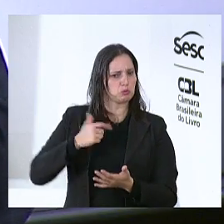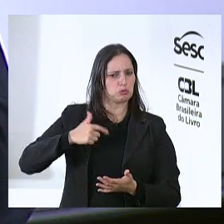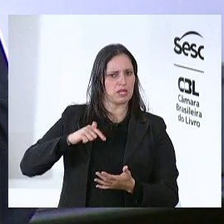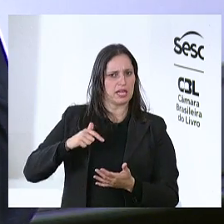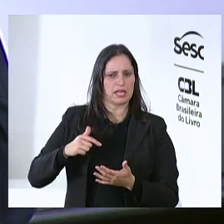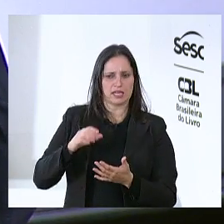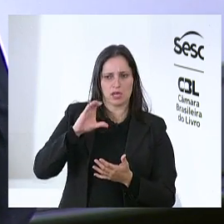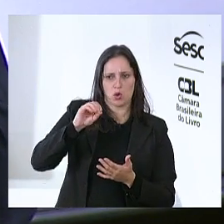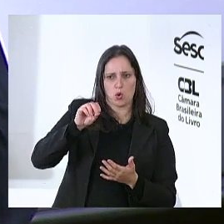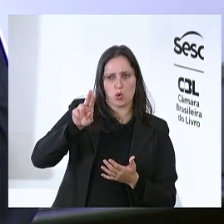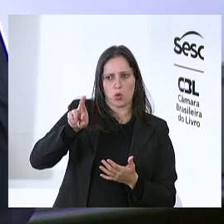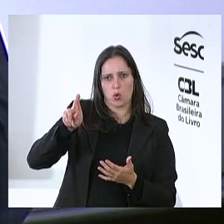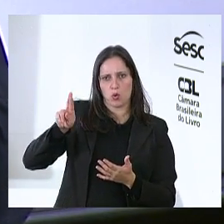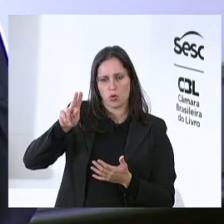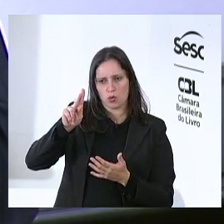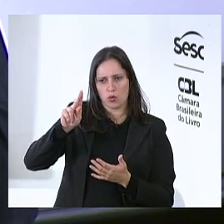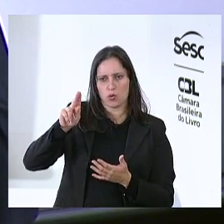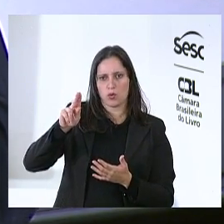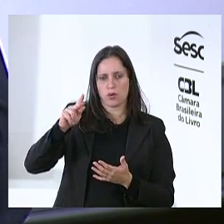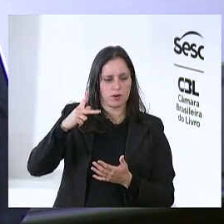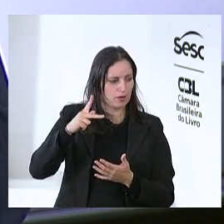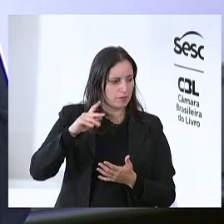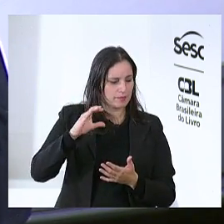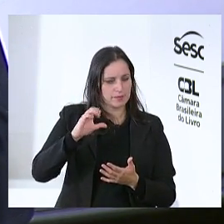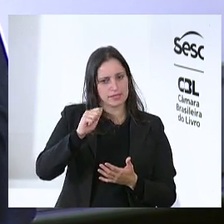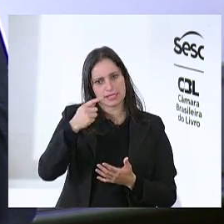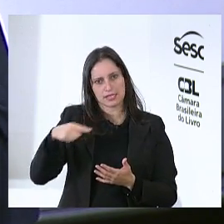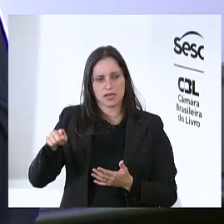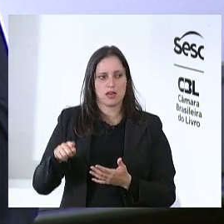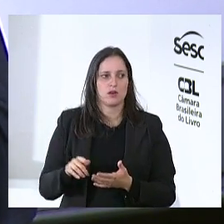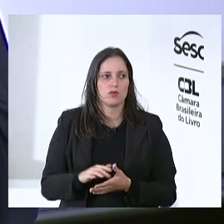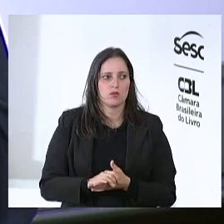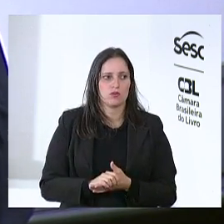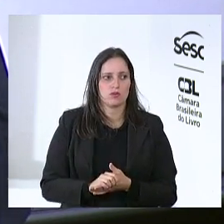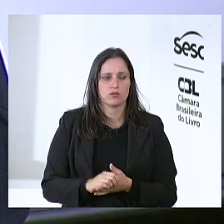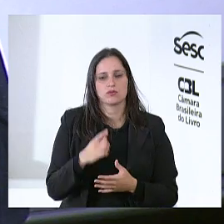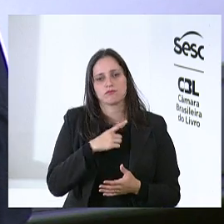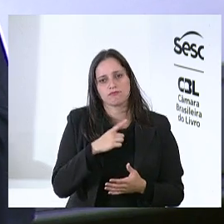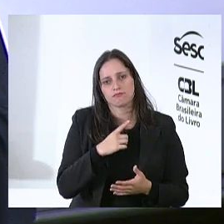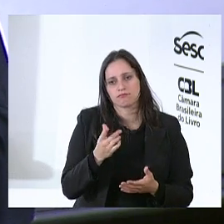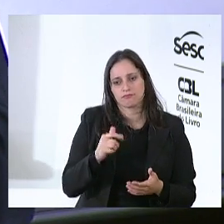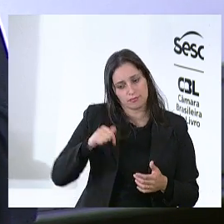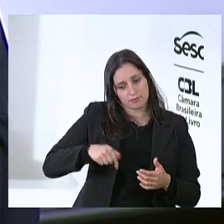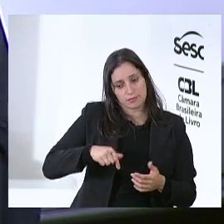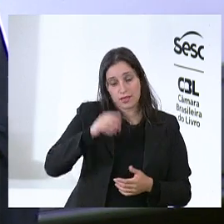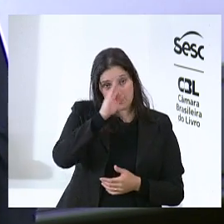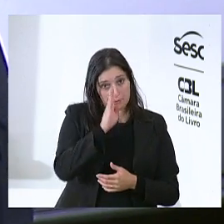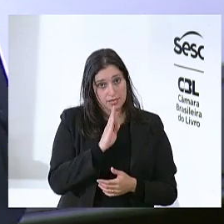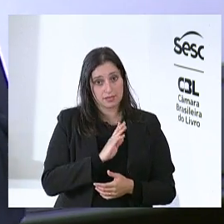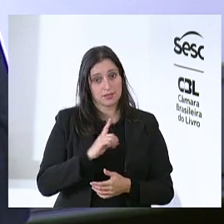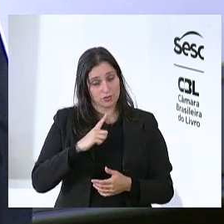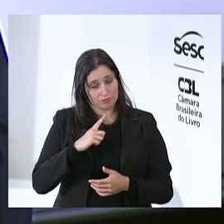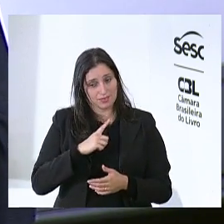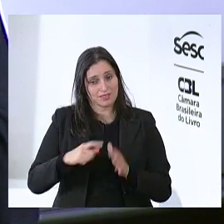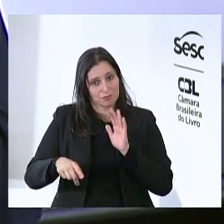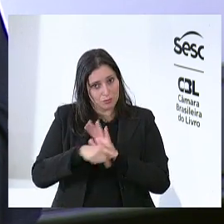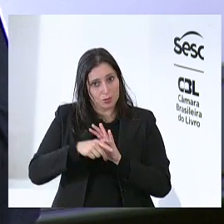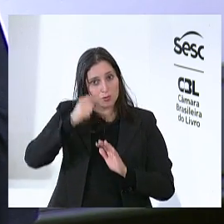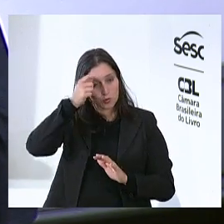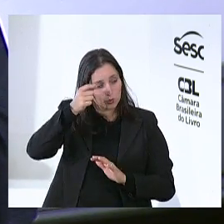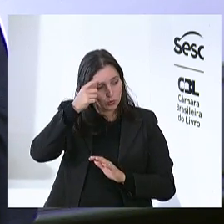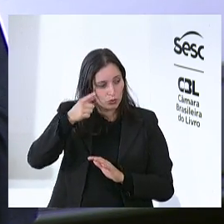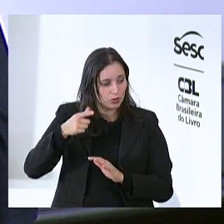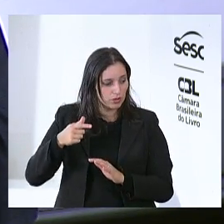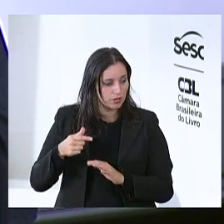corrupção ela é inerente a um sistema, e no caso do Brasil, há um componente que eu acho cultural, que é difícil, é muito difícil,